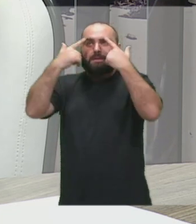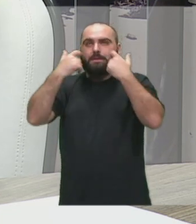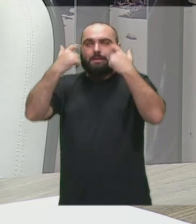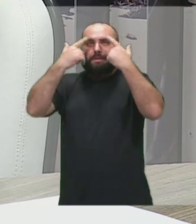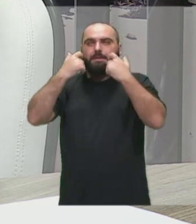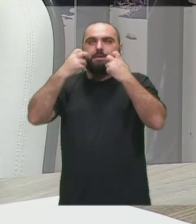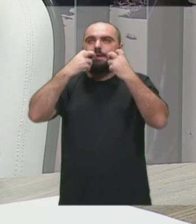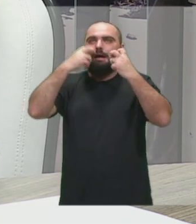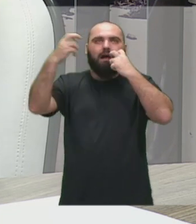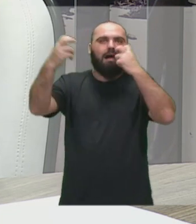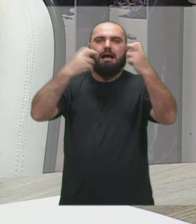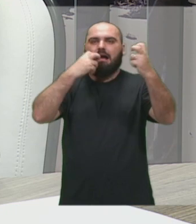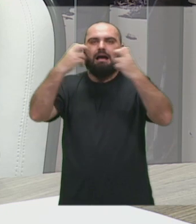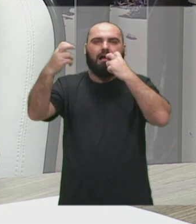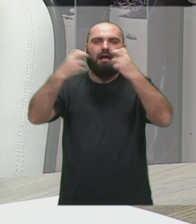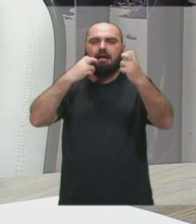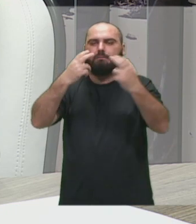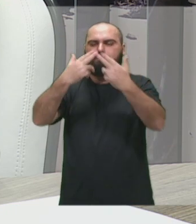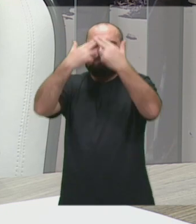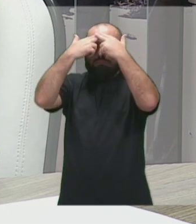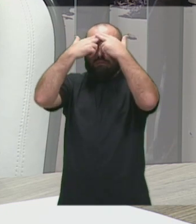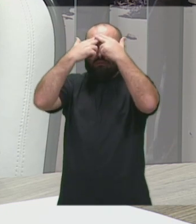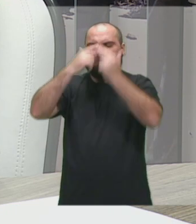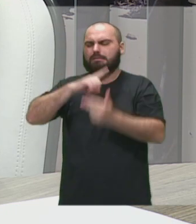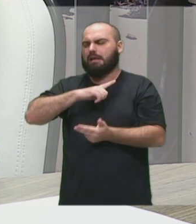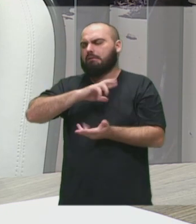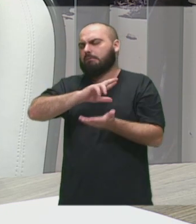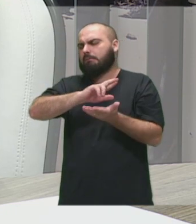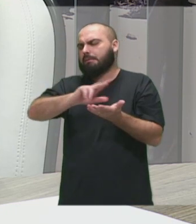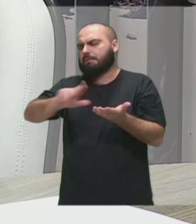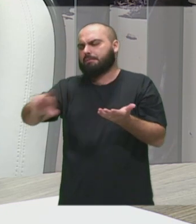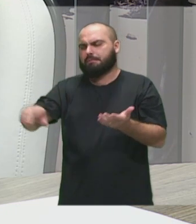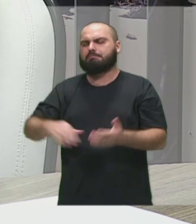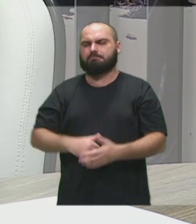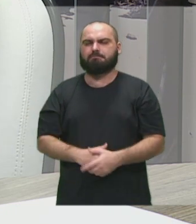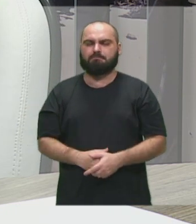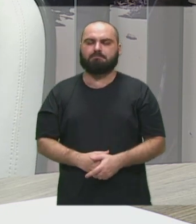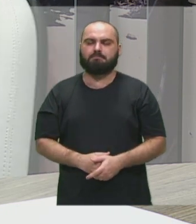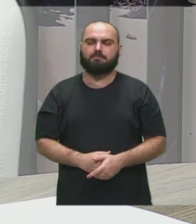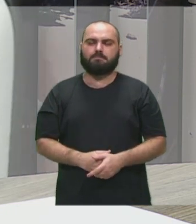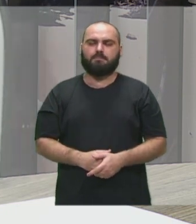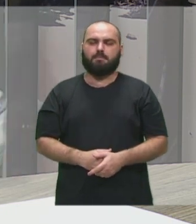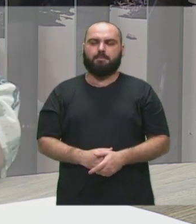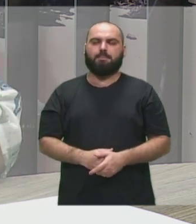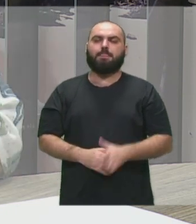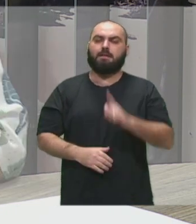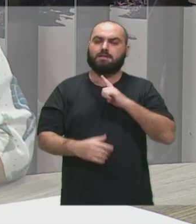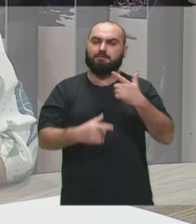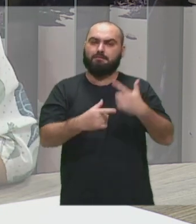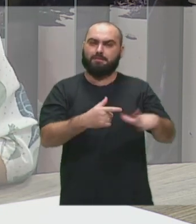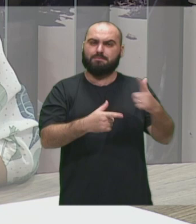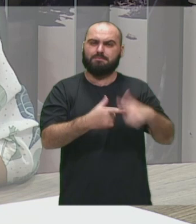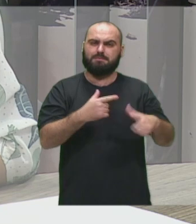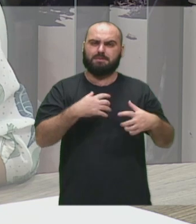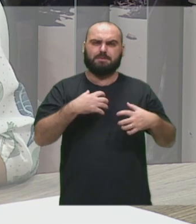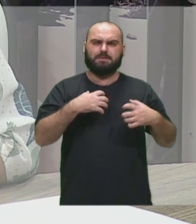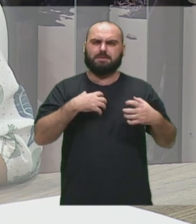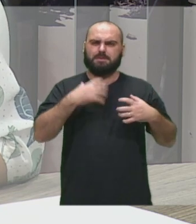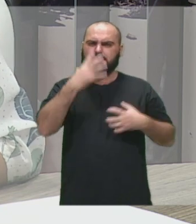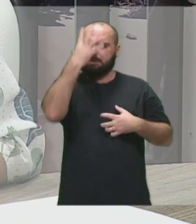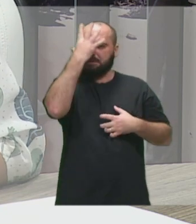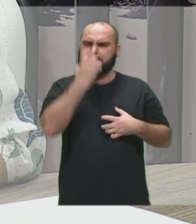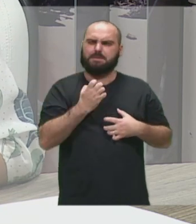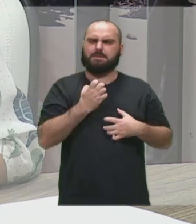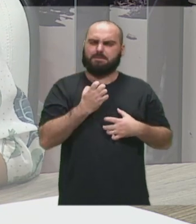gritava, eu tive muitos traumas até eu falar e até eu tratar. Eu tive problemas de agressividade,